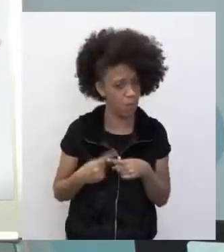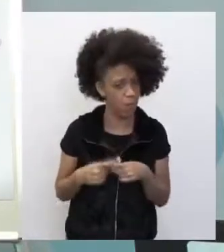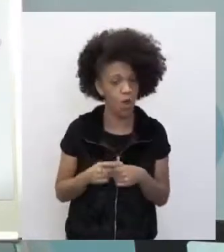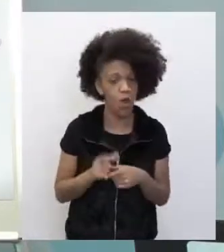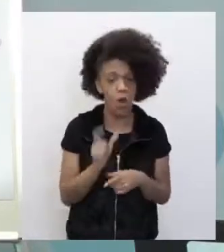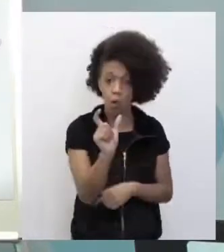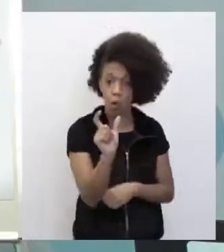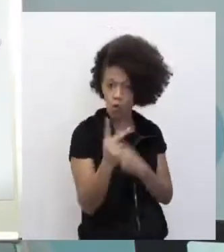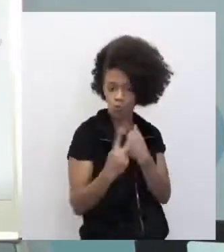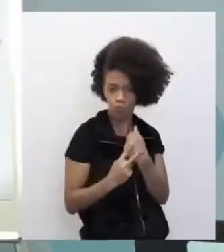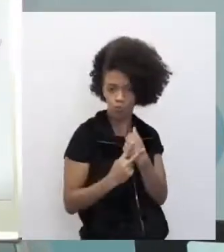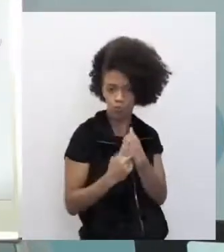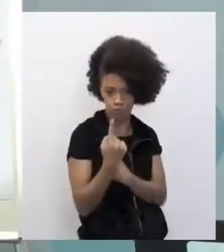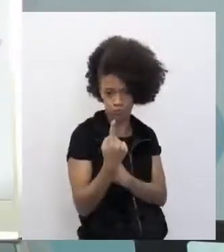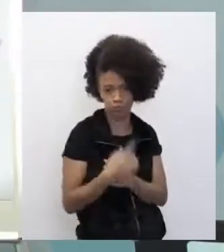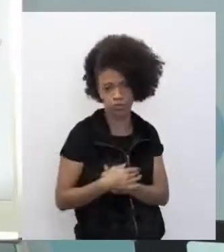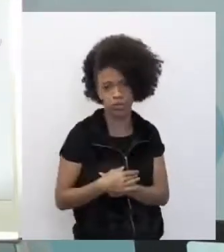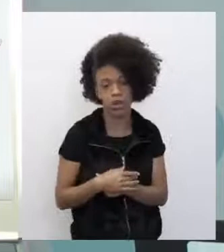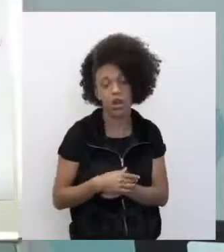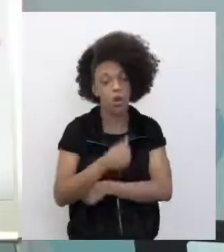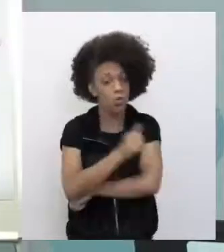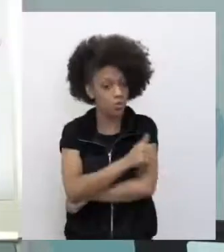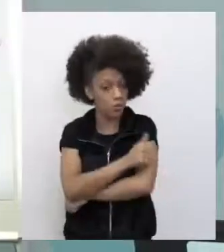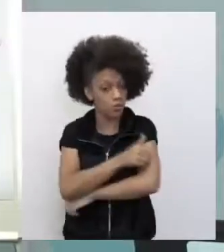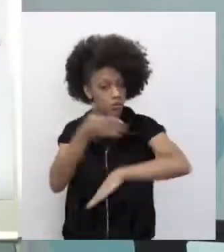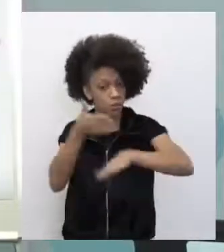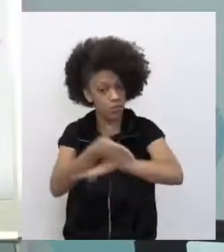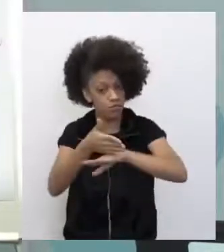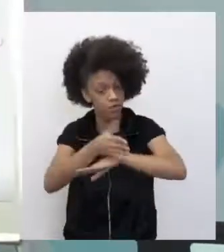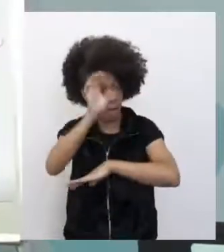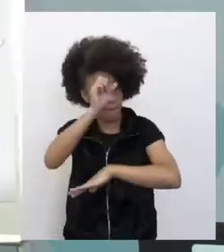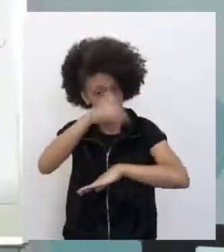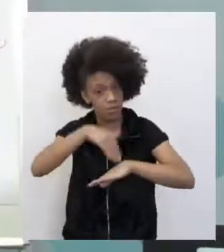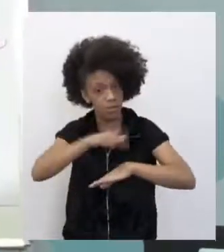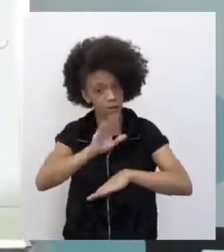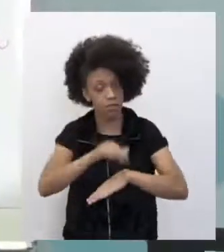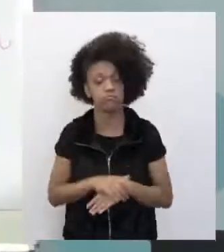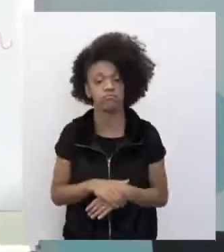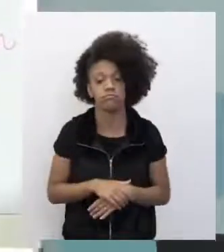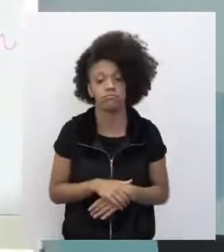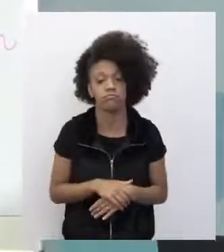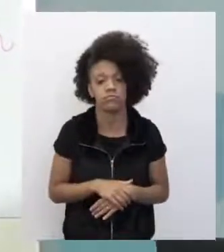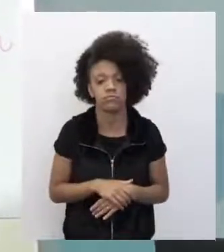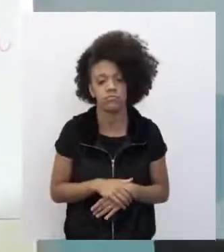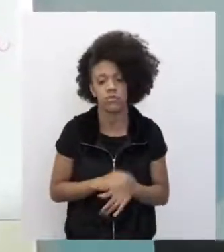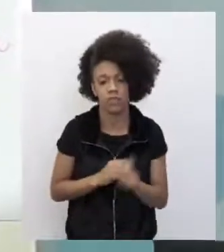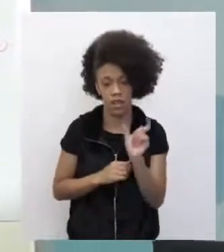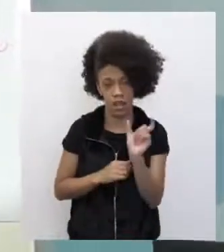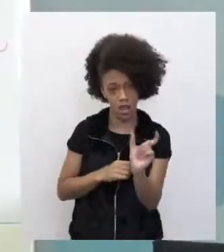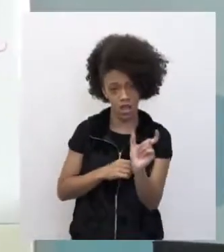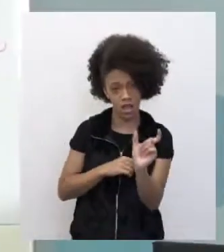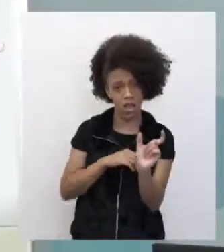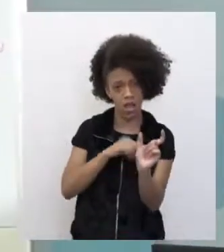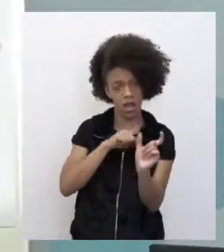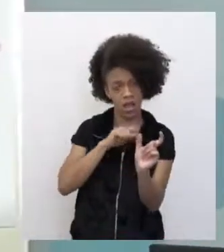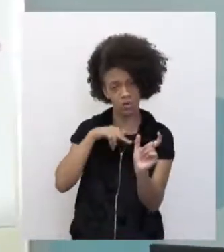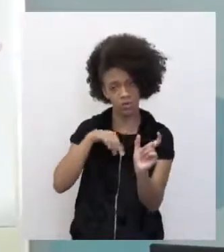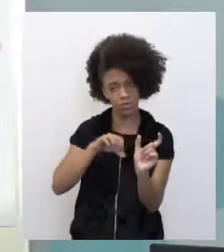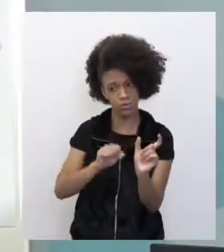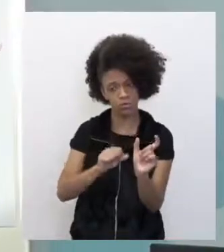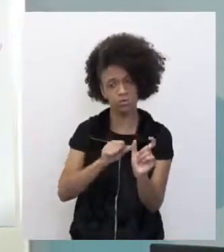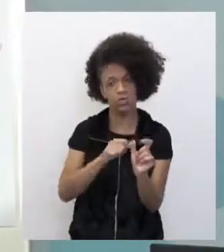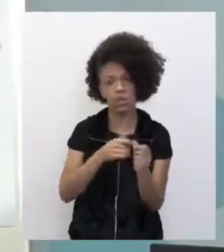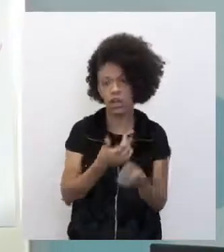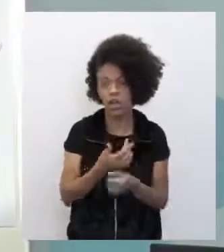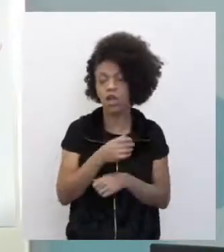verbo. Os alunos participativos aprendem mais. Os alunos é sujeito, certo? Os alunos participativos sujeitos.